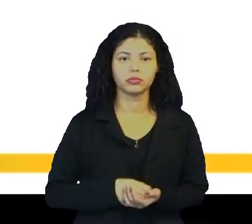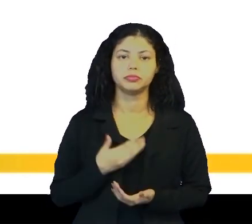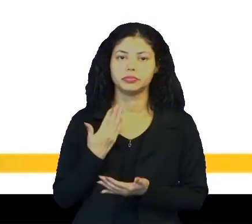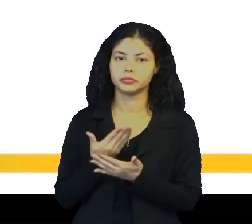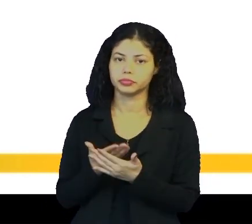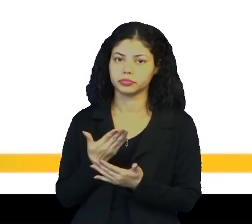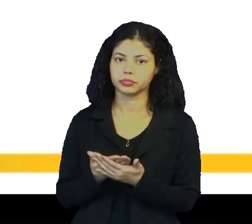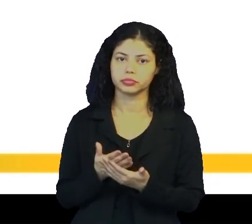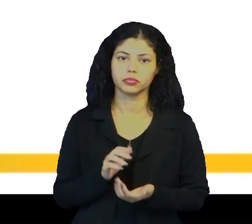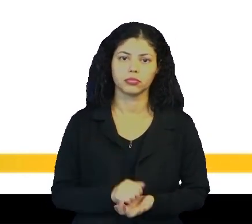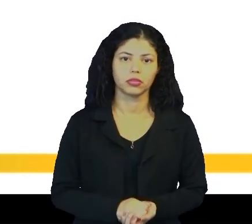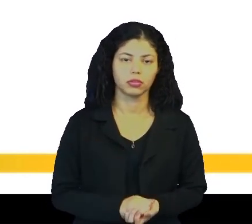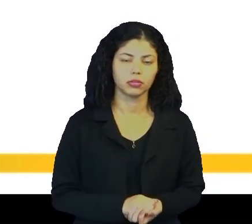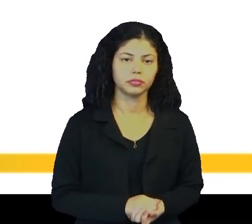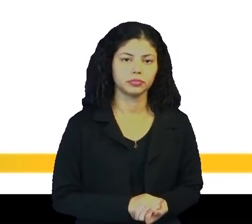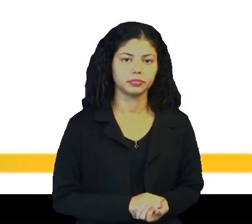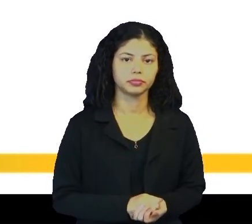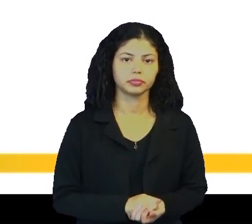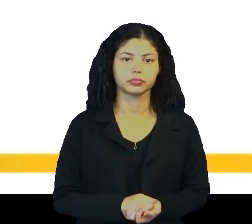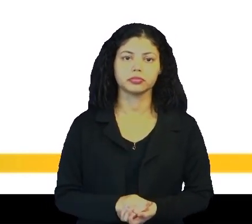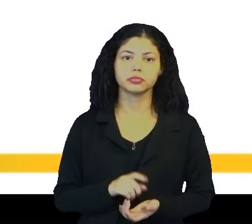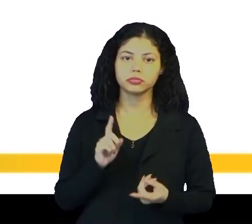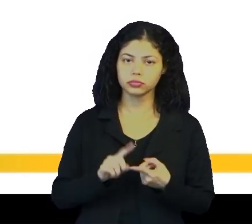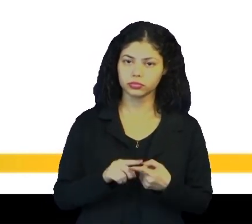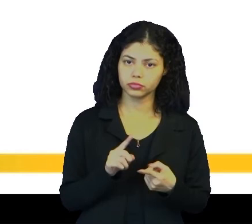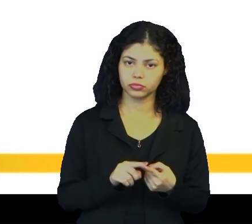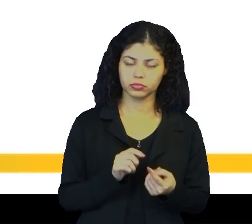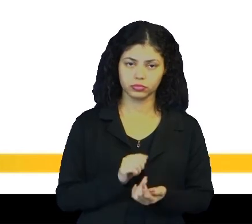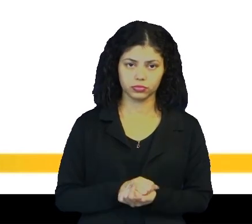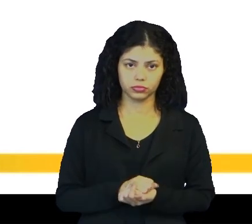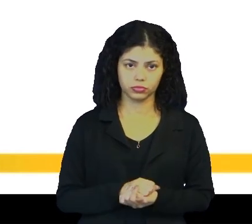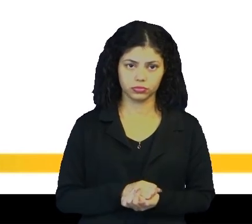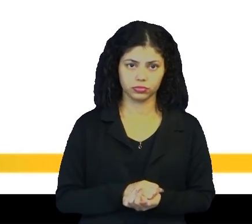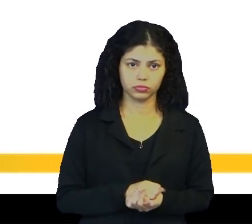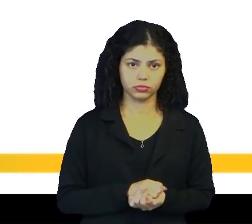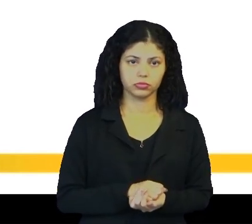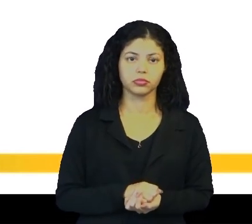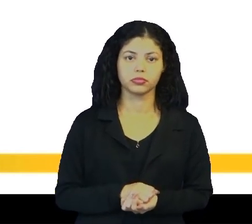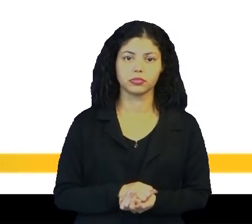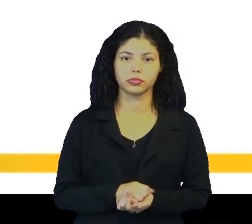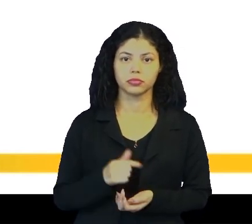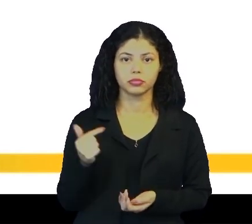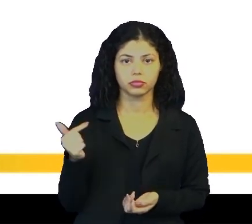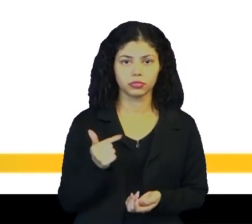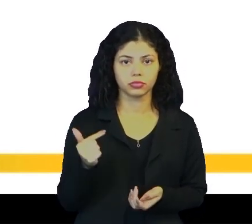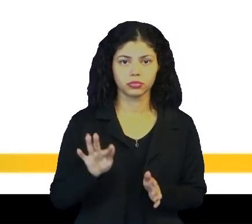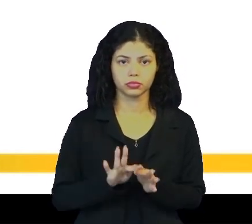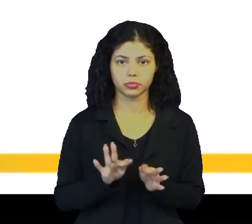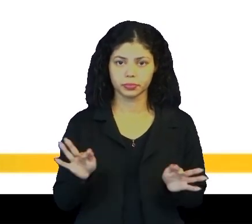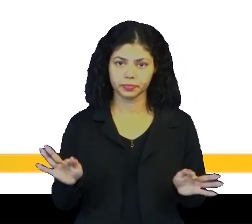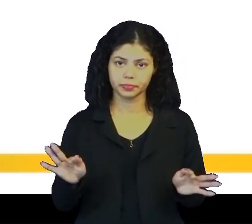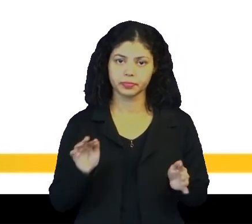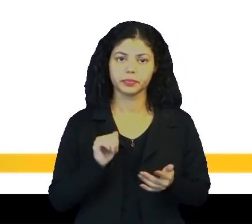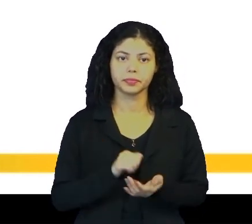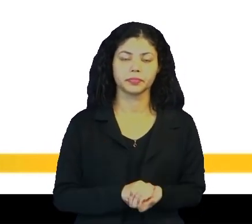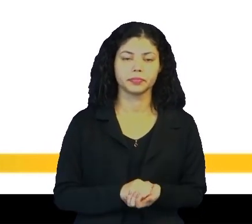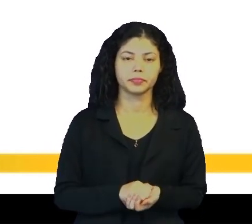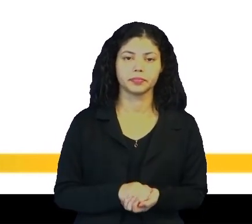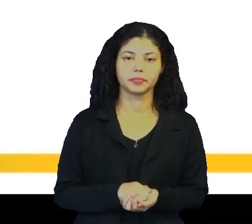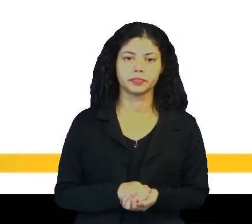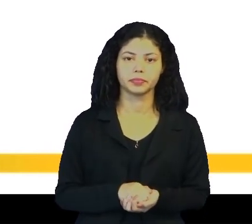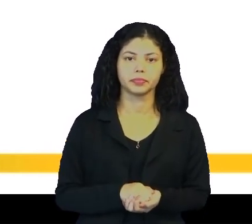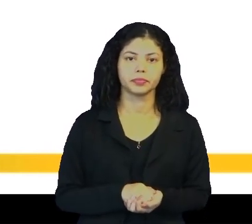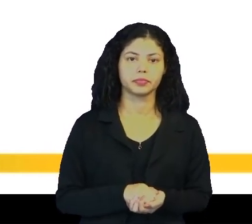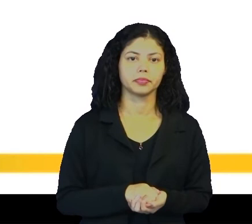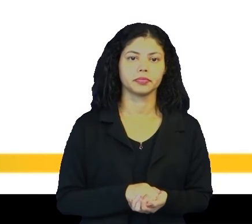vai utilizar esse because, que é o porquê, ok? Na segunda frase, we didn't go to the beach because it